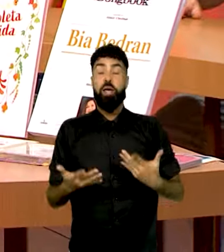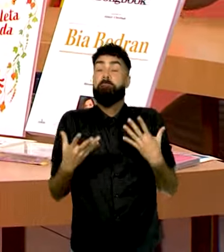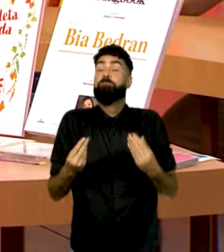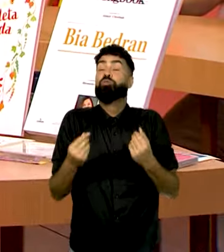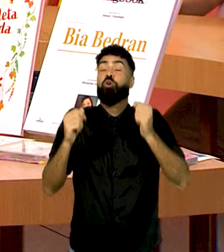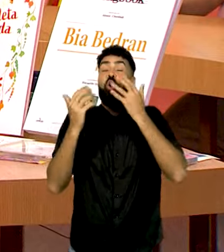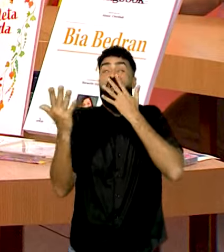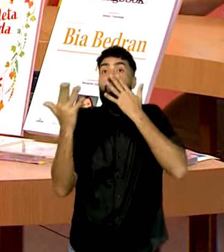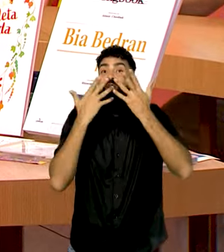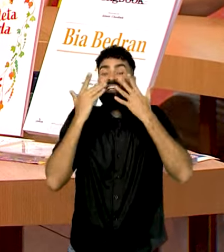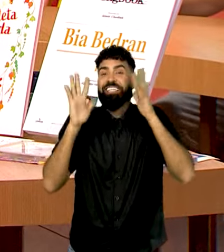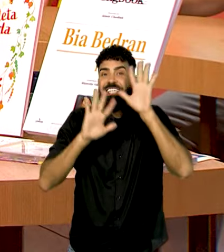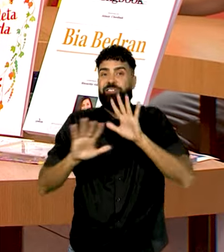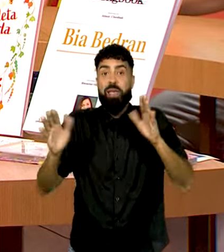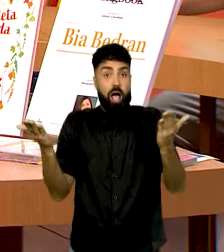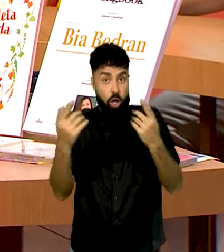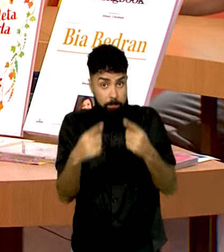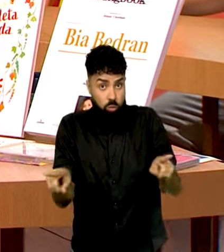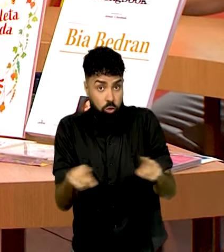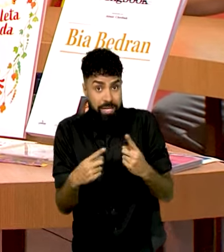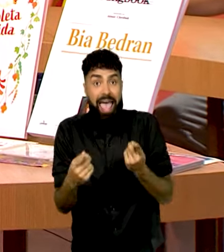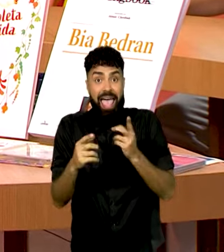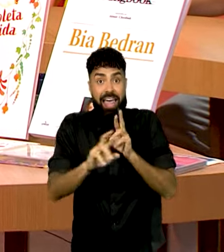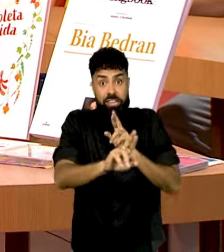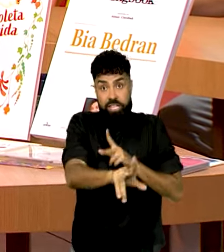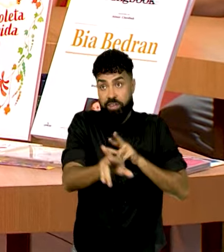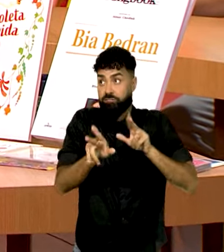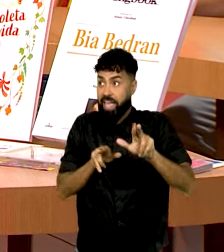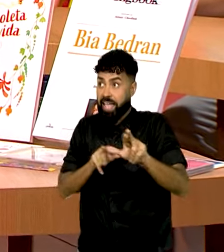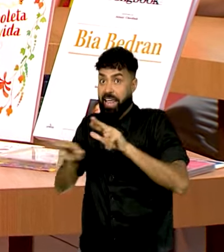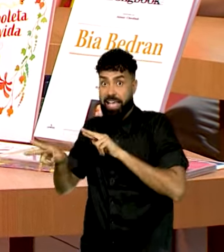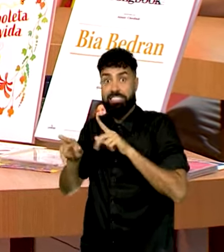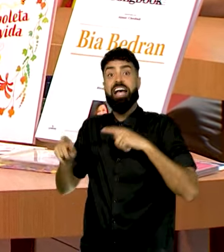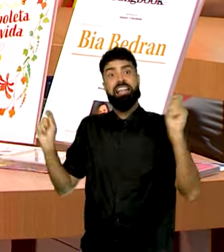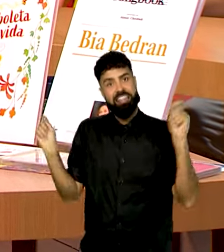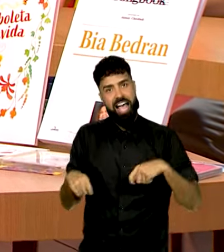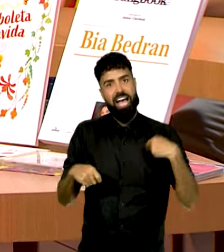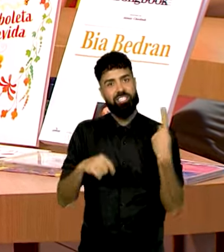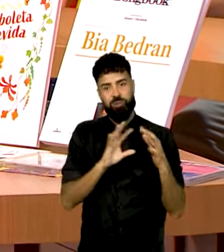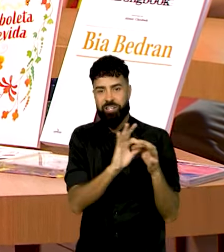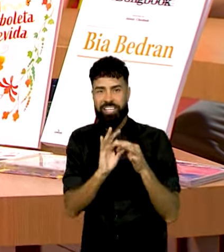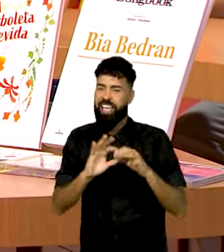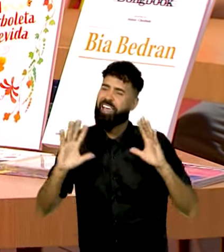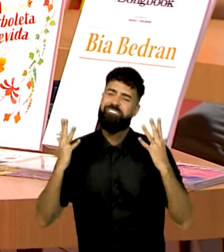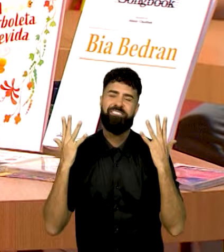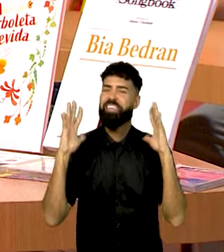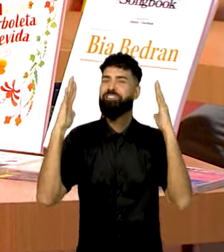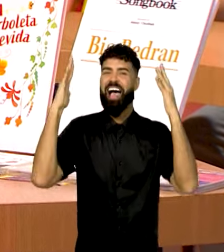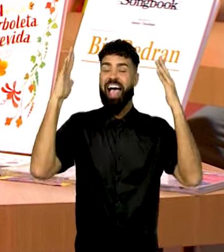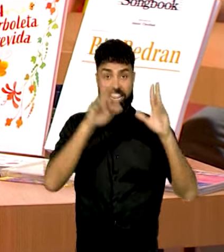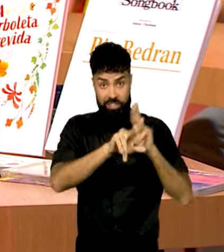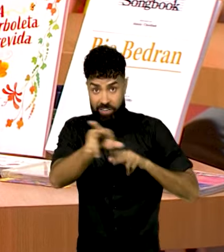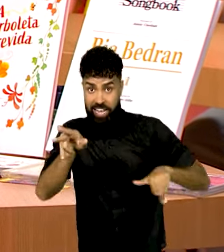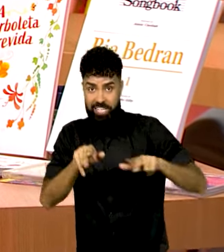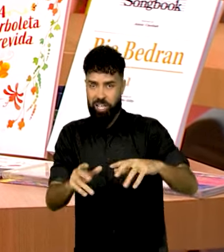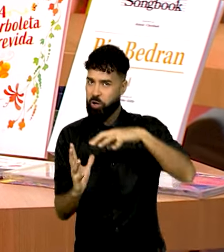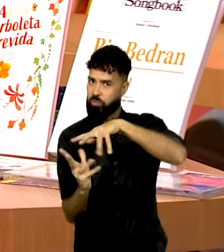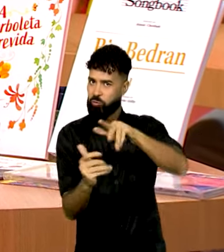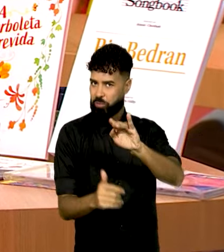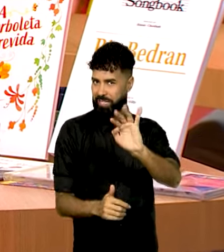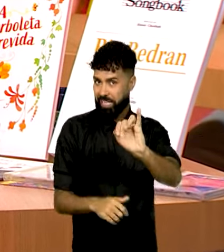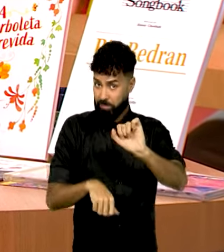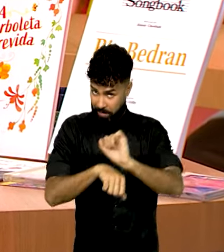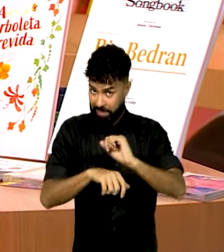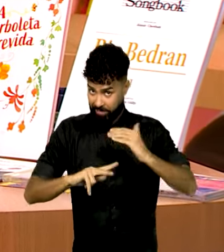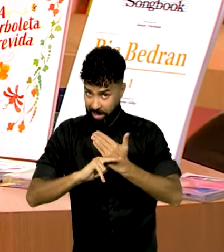muito colorido. Agora é a vez da música. A diferença é o que nos une. Viva a diferença e viva o Mundo Bita. A gente vai